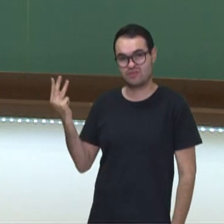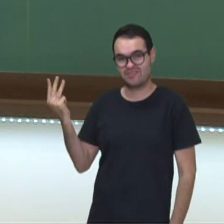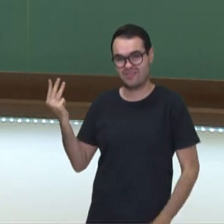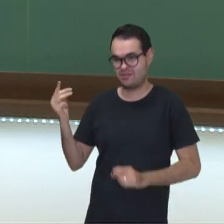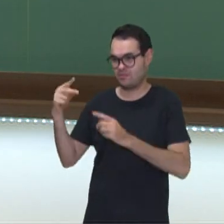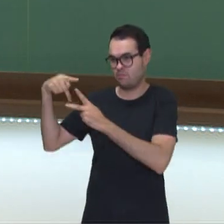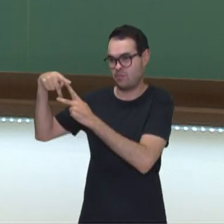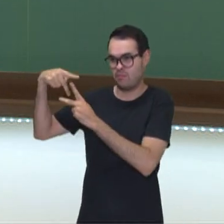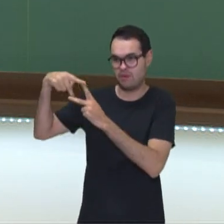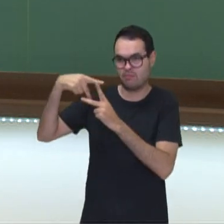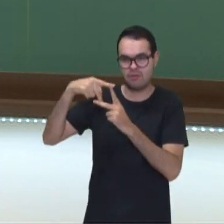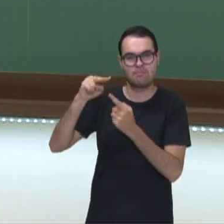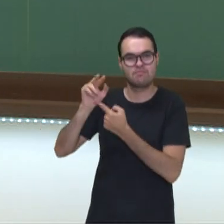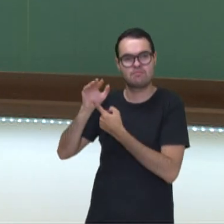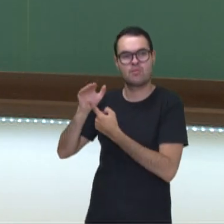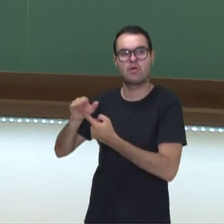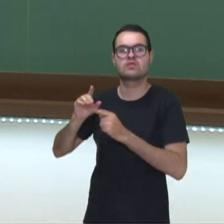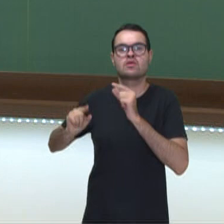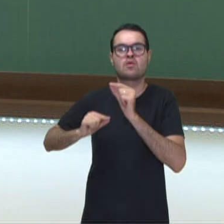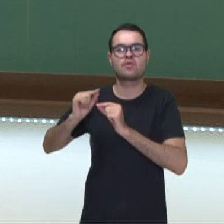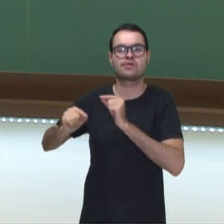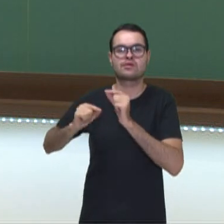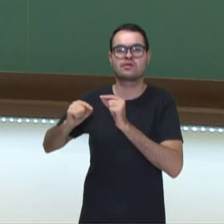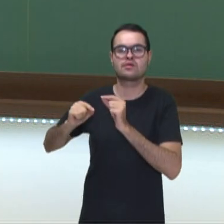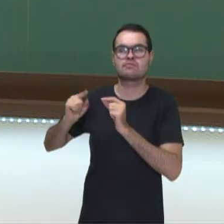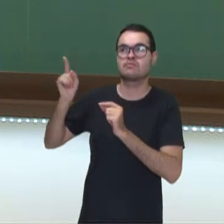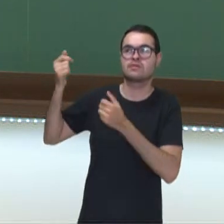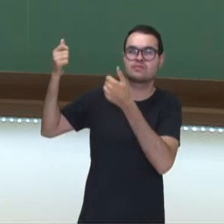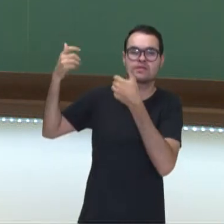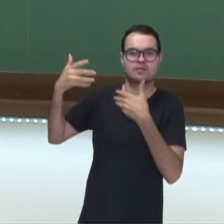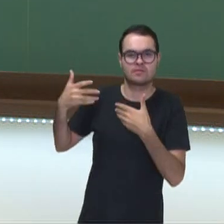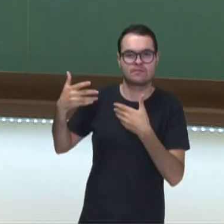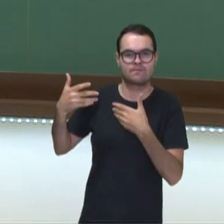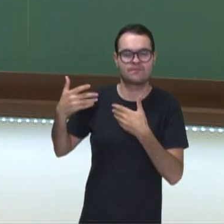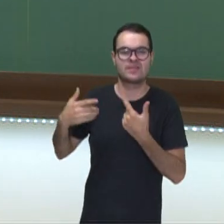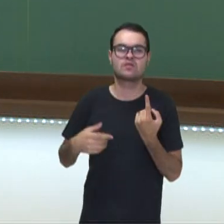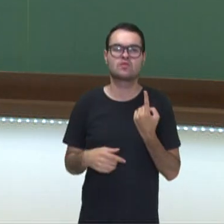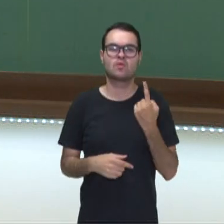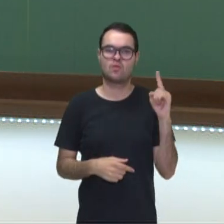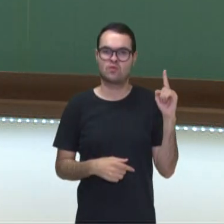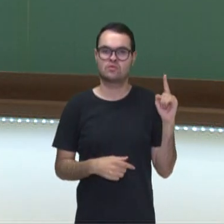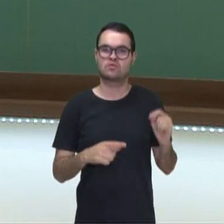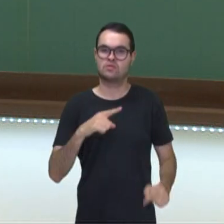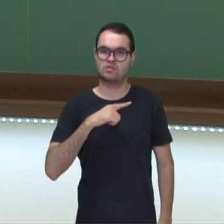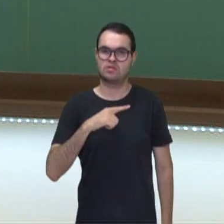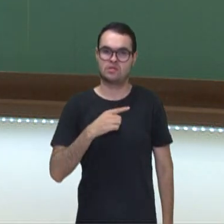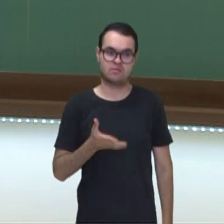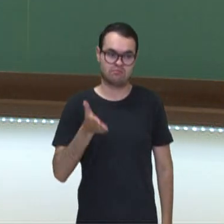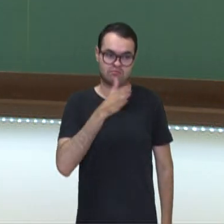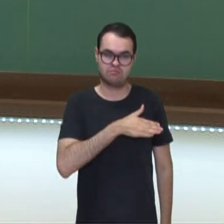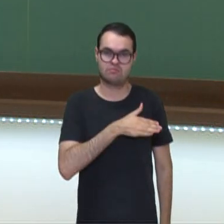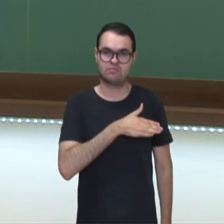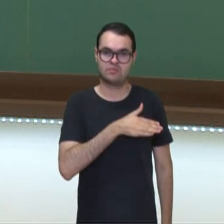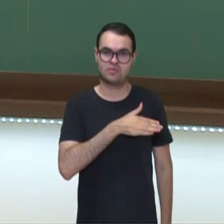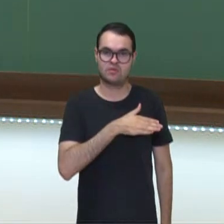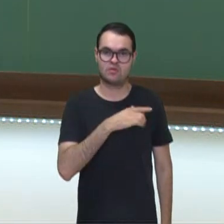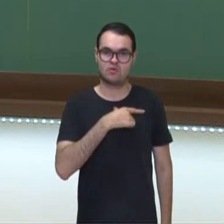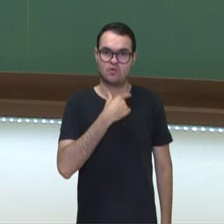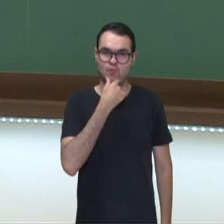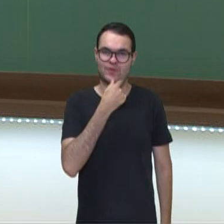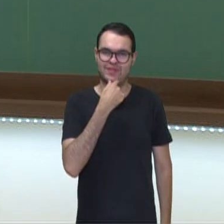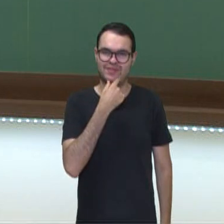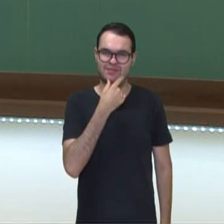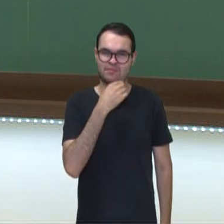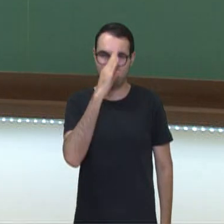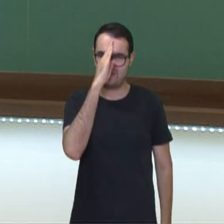uma marca gráfica que indica uma citação, né? E no último quadrinho, o nosso herói, o